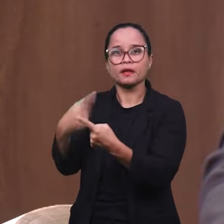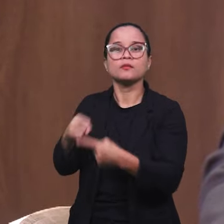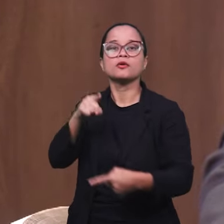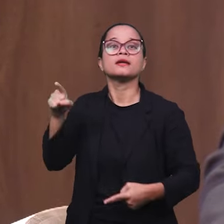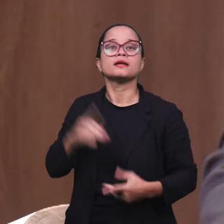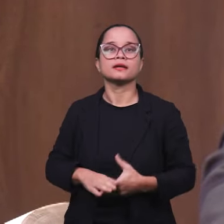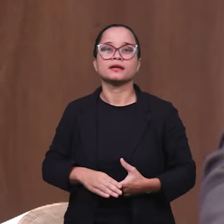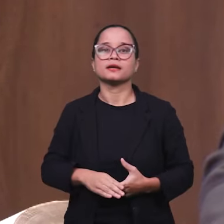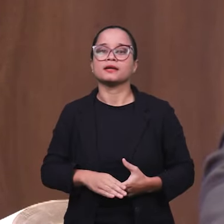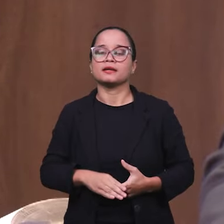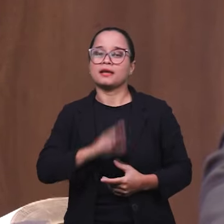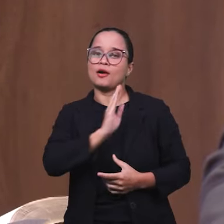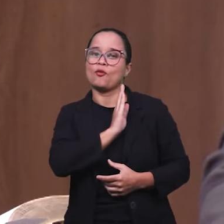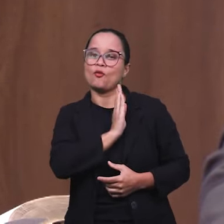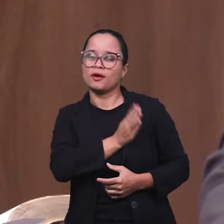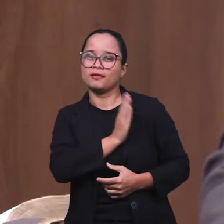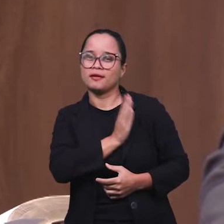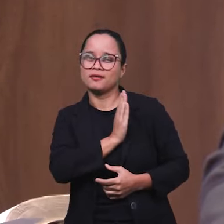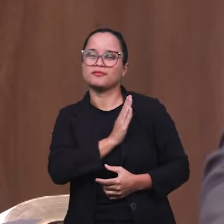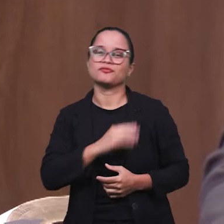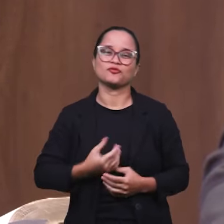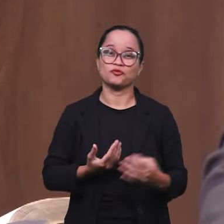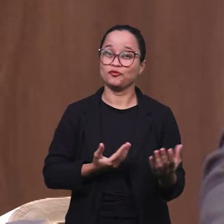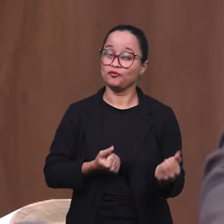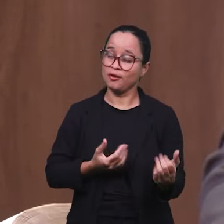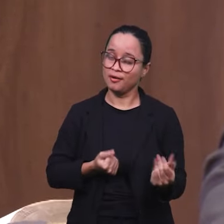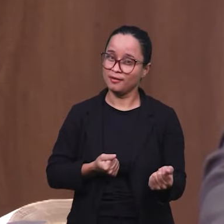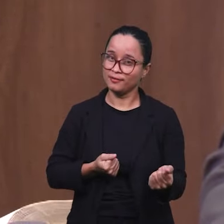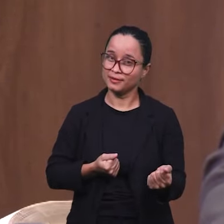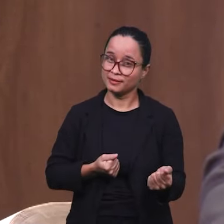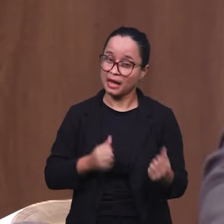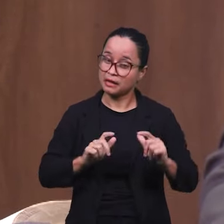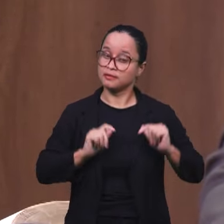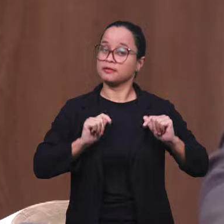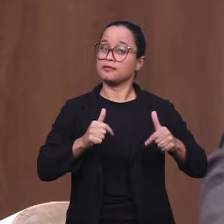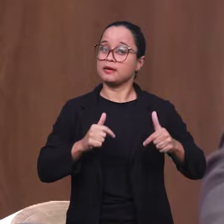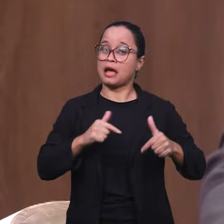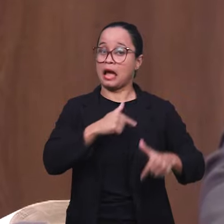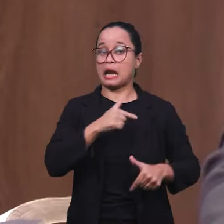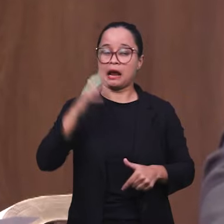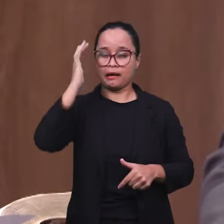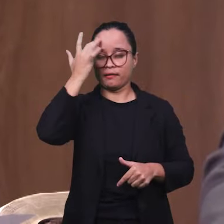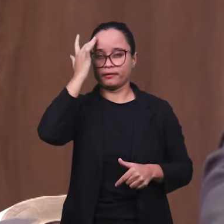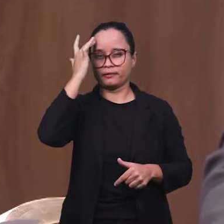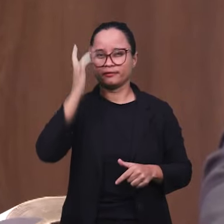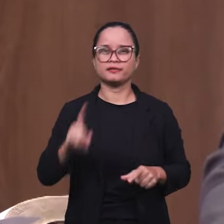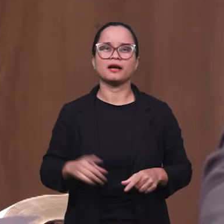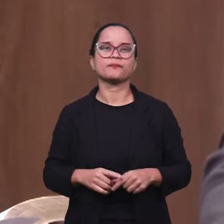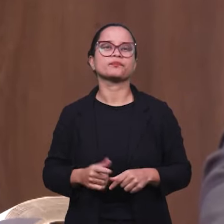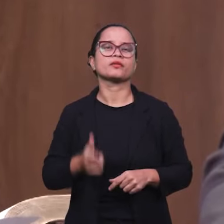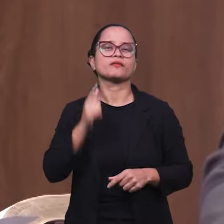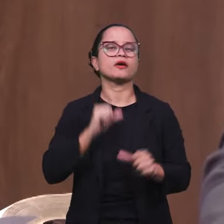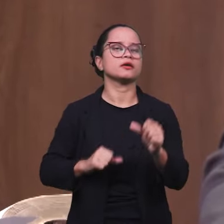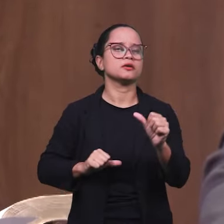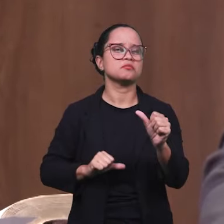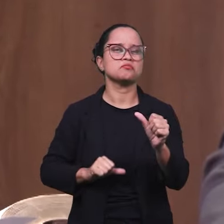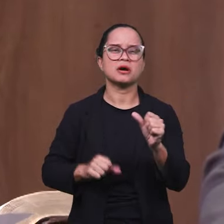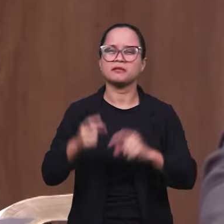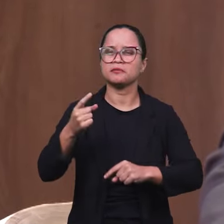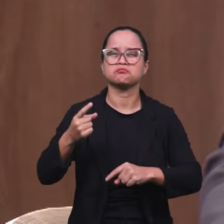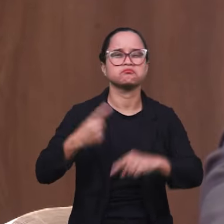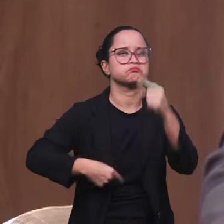porque esse ímpeto está no coração do novo jovem, está no coração dele. Ele acha que